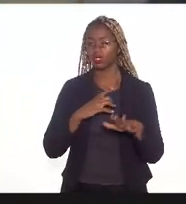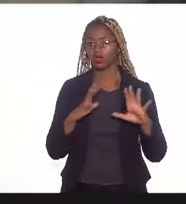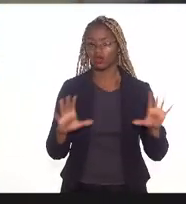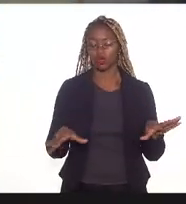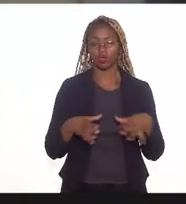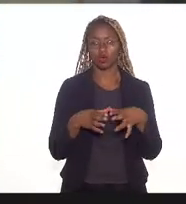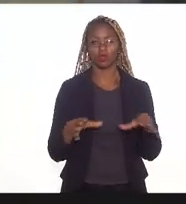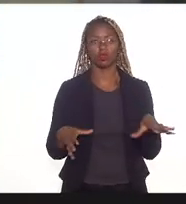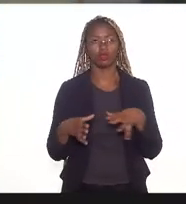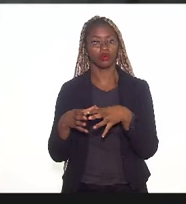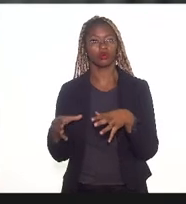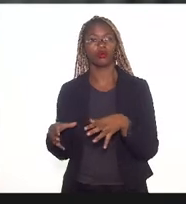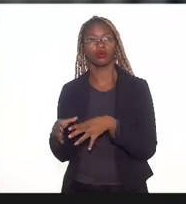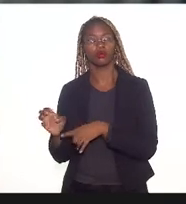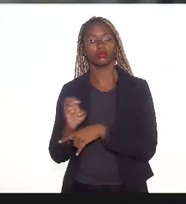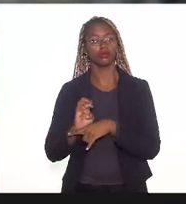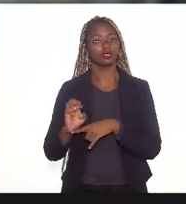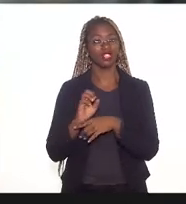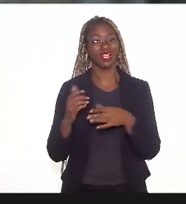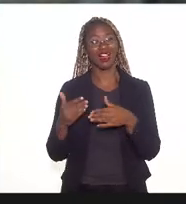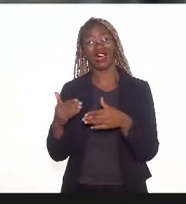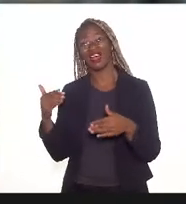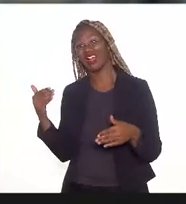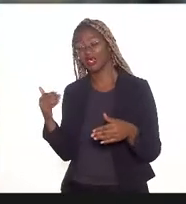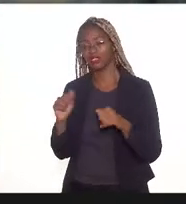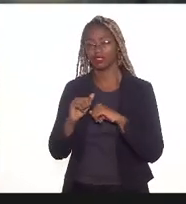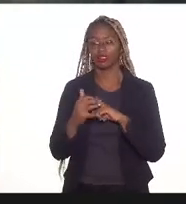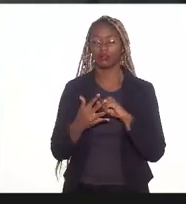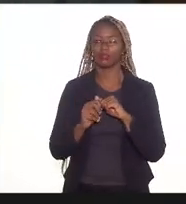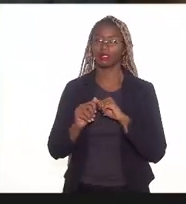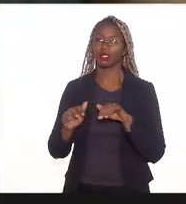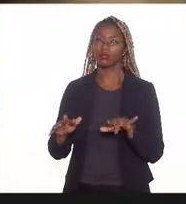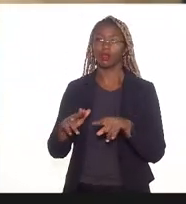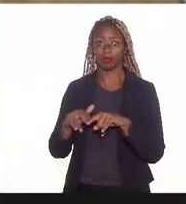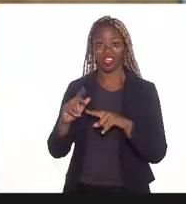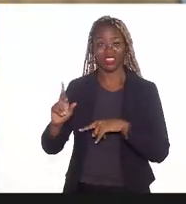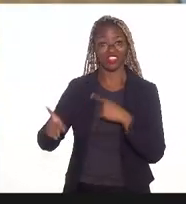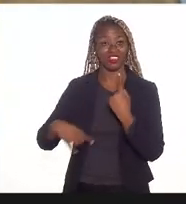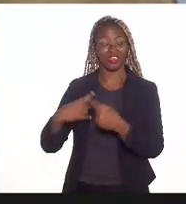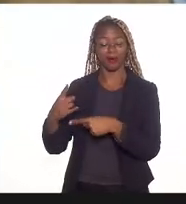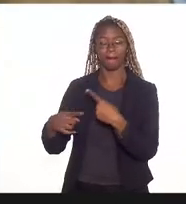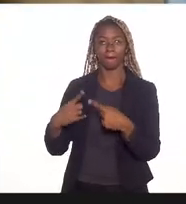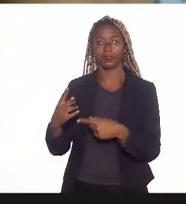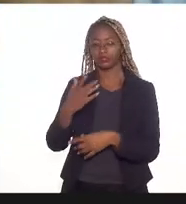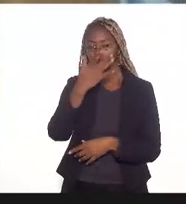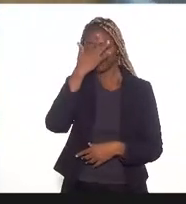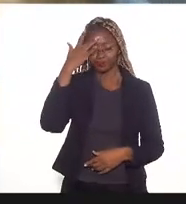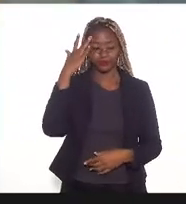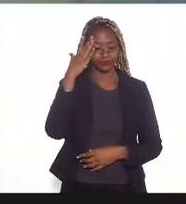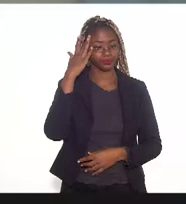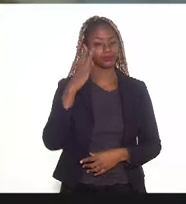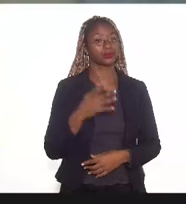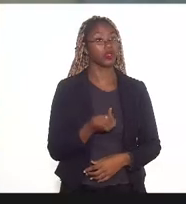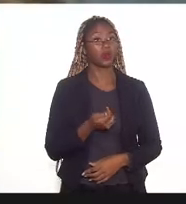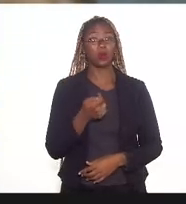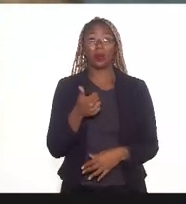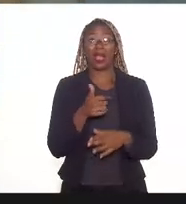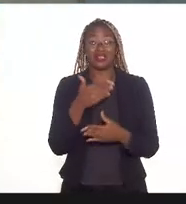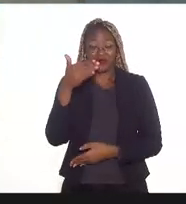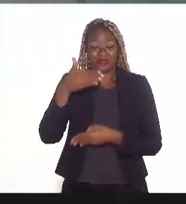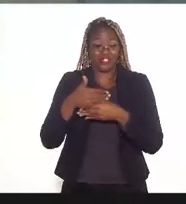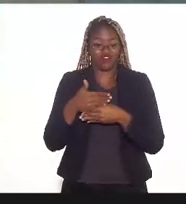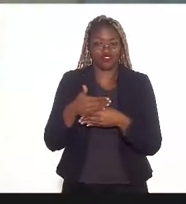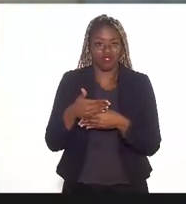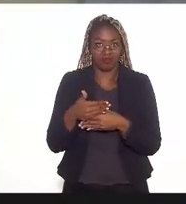estaduais antes da pandemia, porque depois da pandemia, quem foi quase à falência não está com